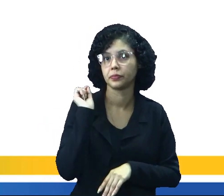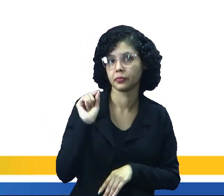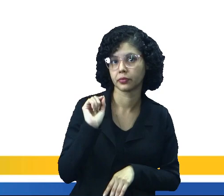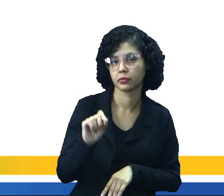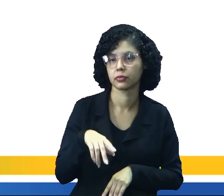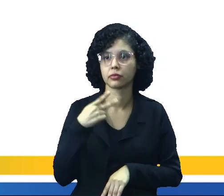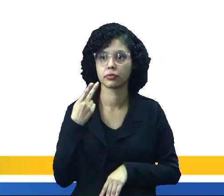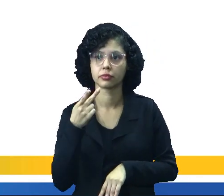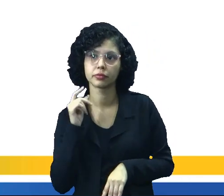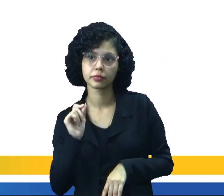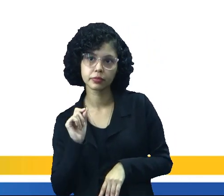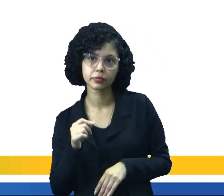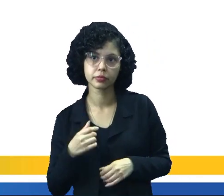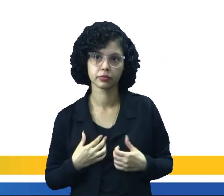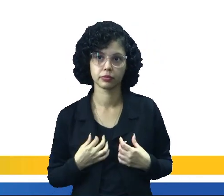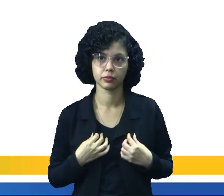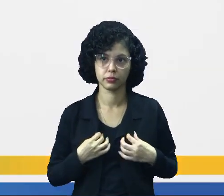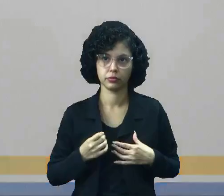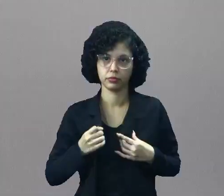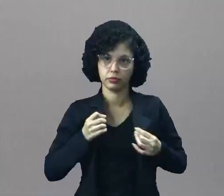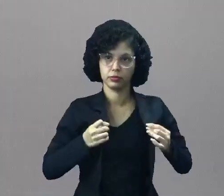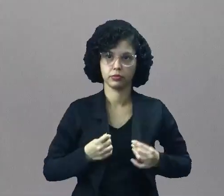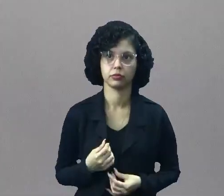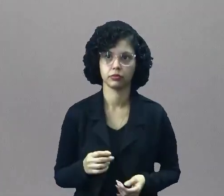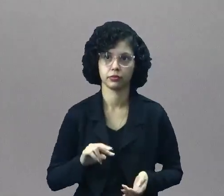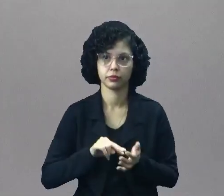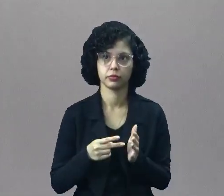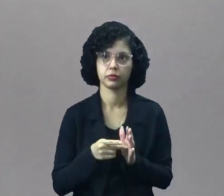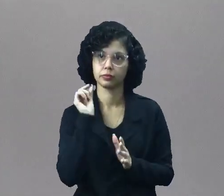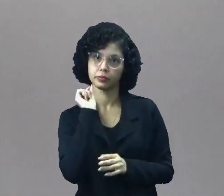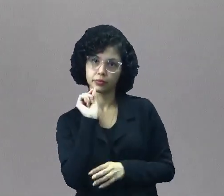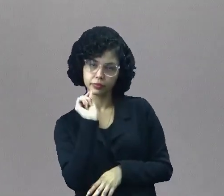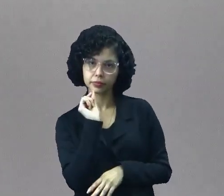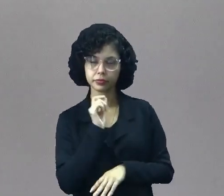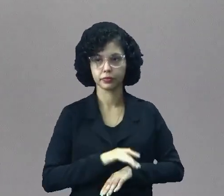isso quer dizer? Isso quer dizer que